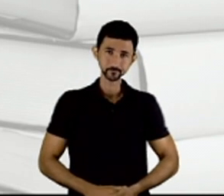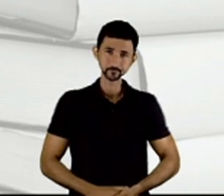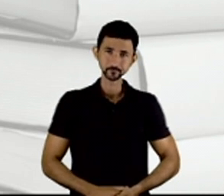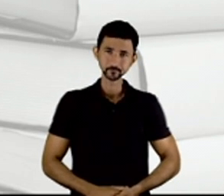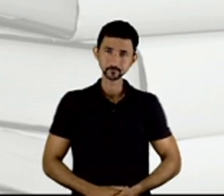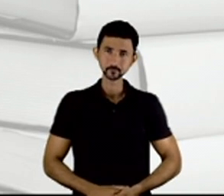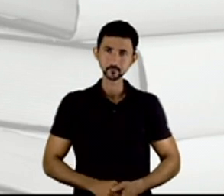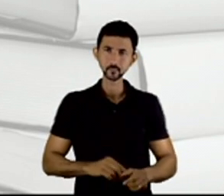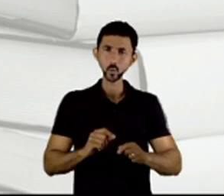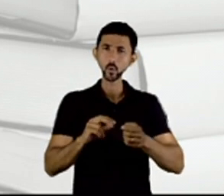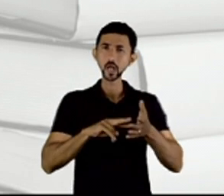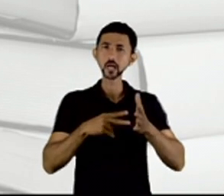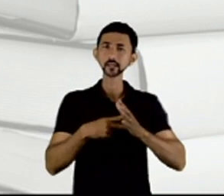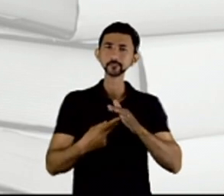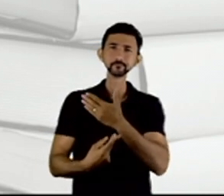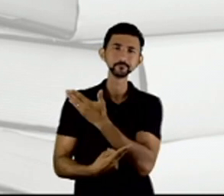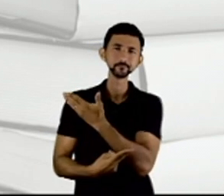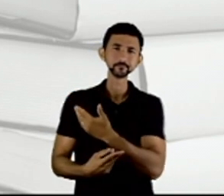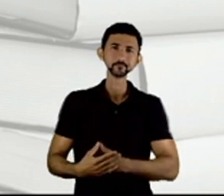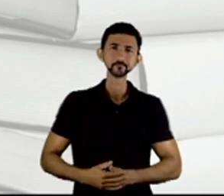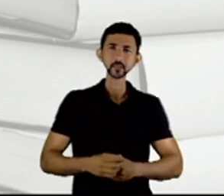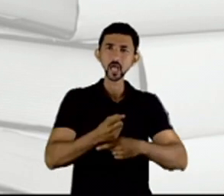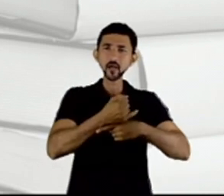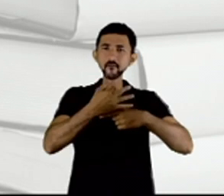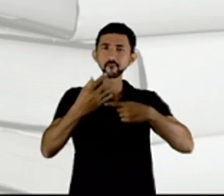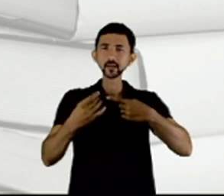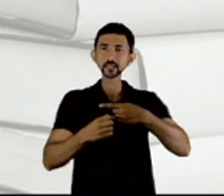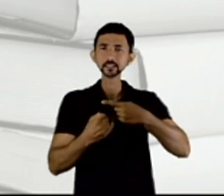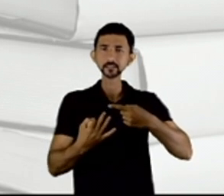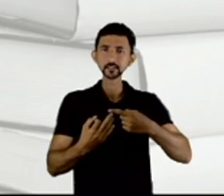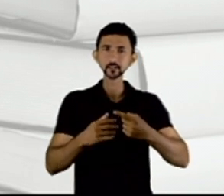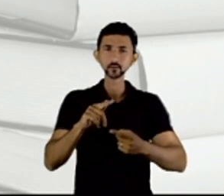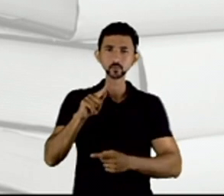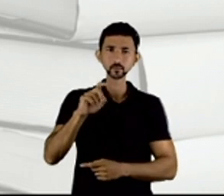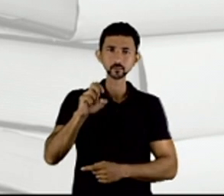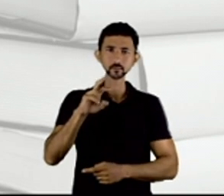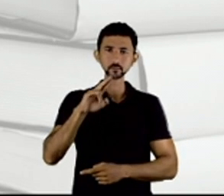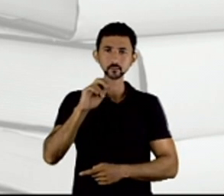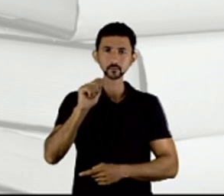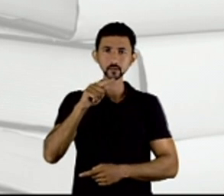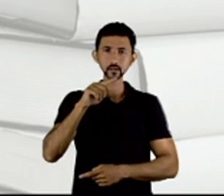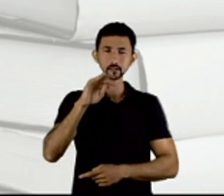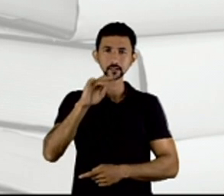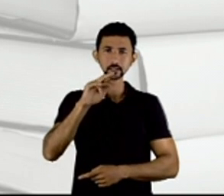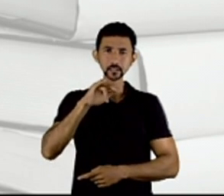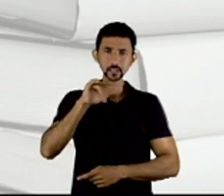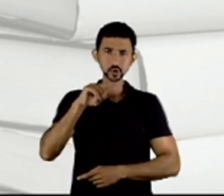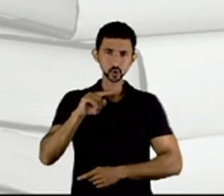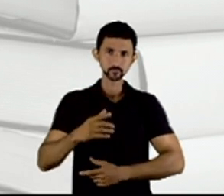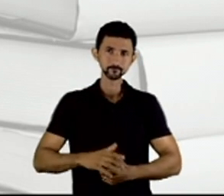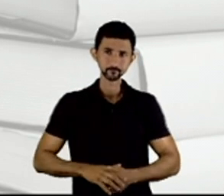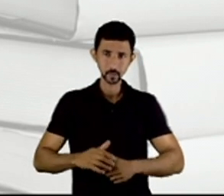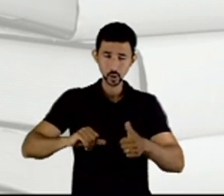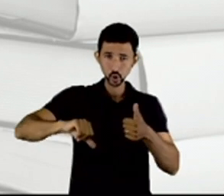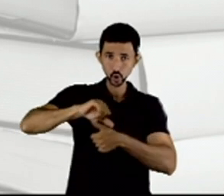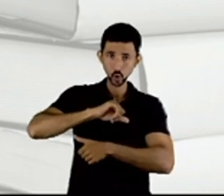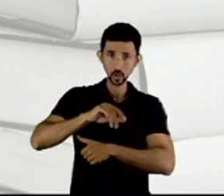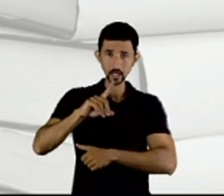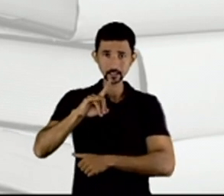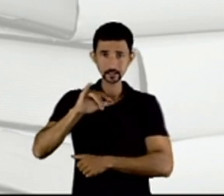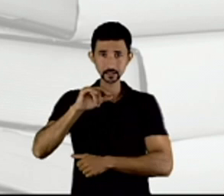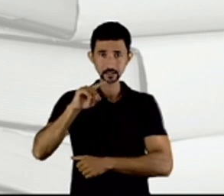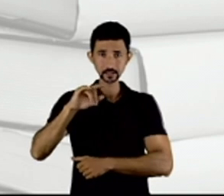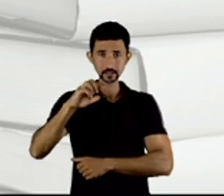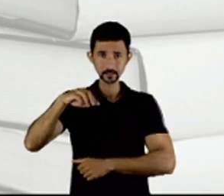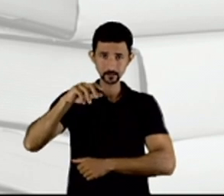Então, o que significa isso? A gente já verificou em aulas passadas como transformar de uma fração, certo, para uma